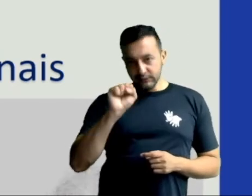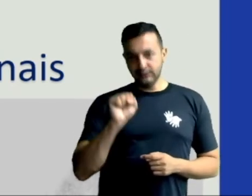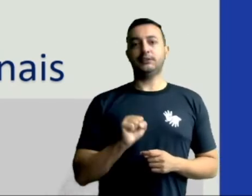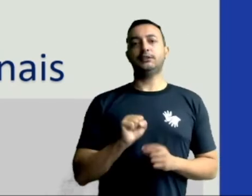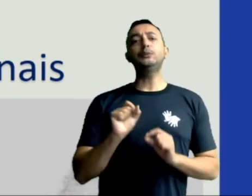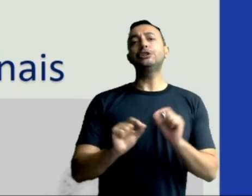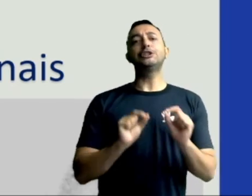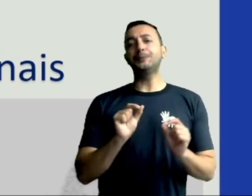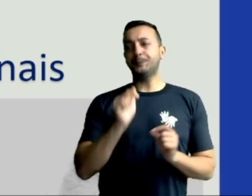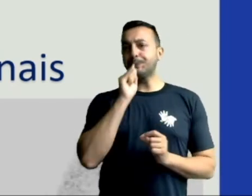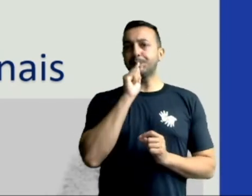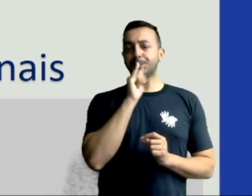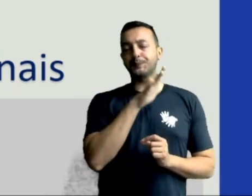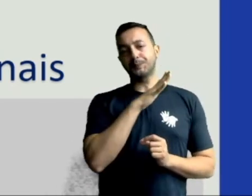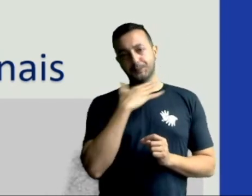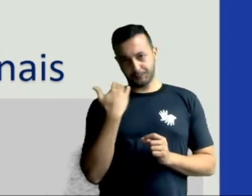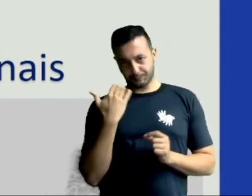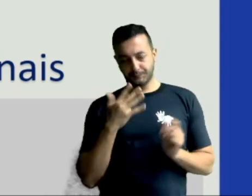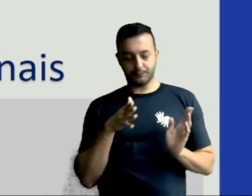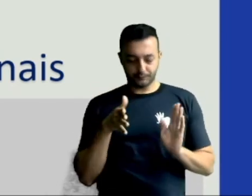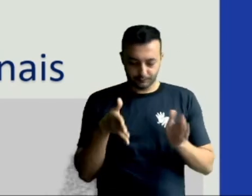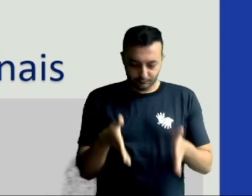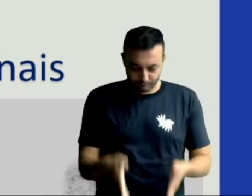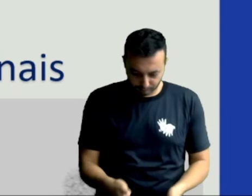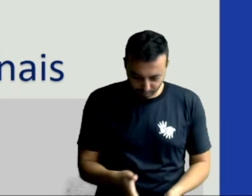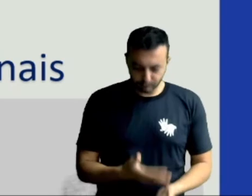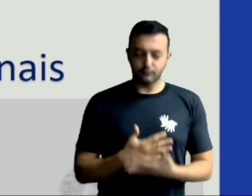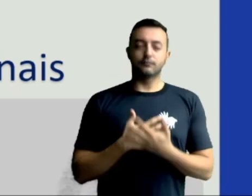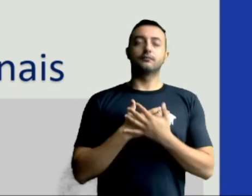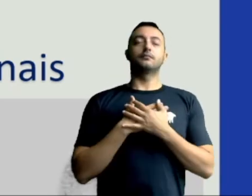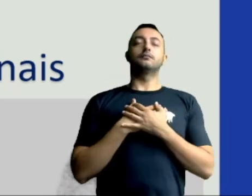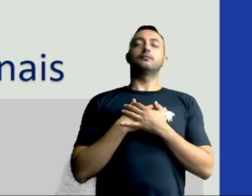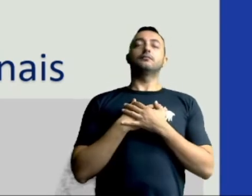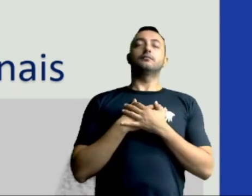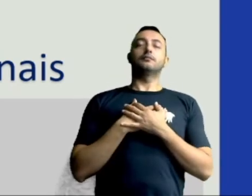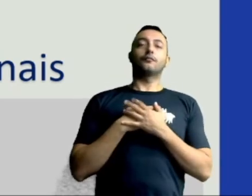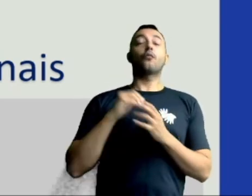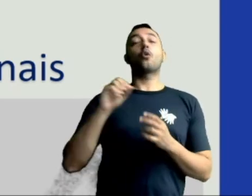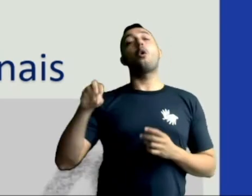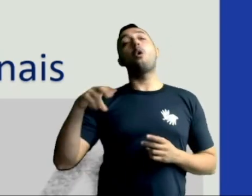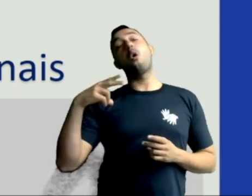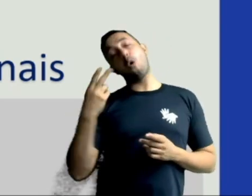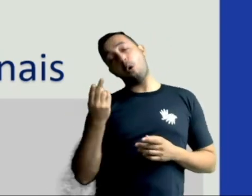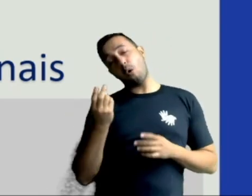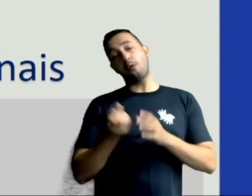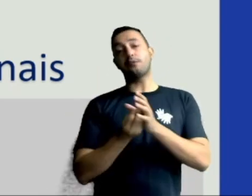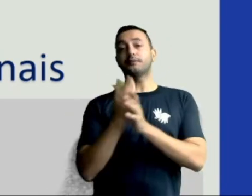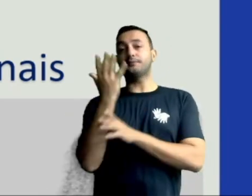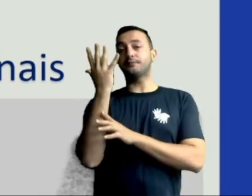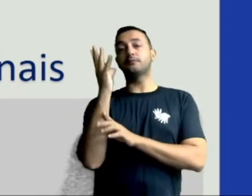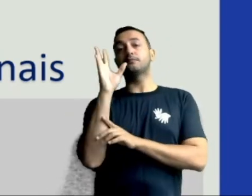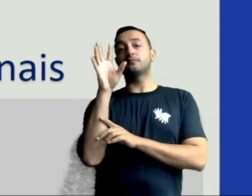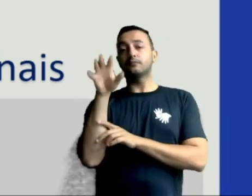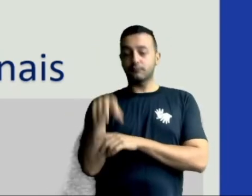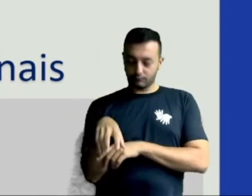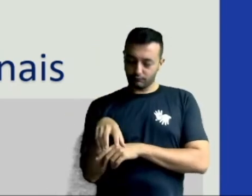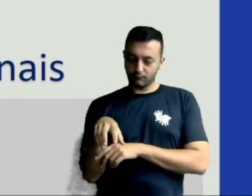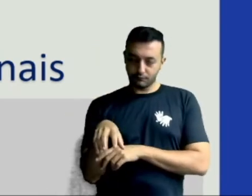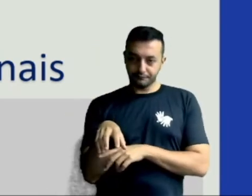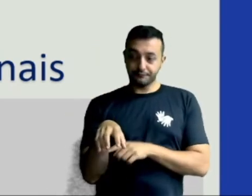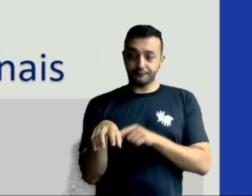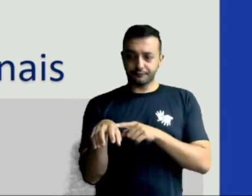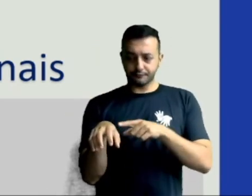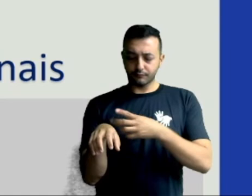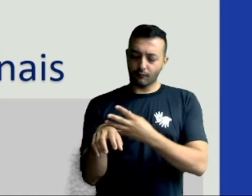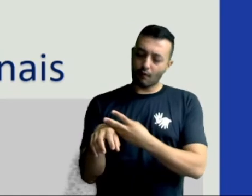Quando a gente morre, que a gente é enterrado, ou quando uma plantinha, uma folhinha morre, fica ali seca pelo chão e acaba morrendo, você